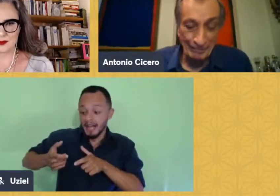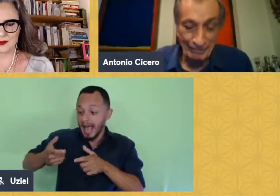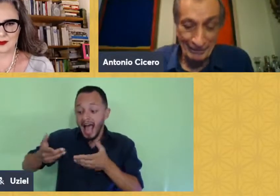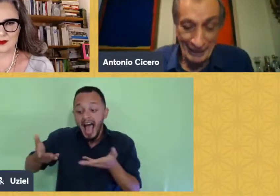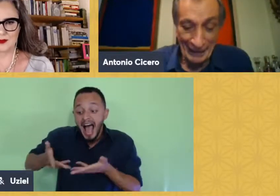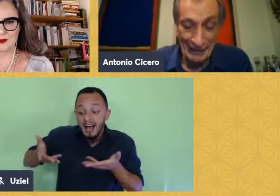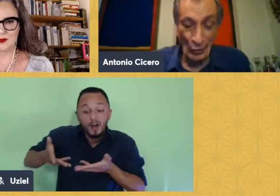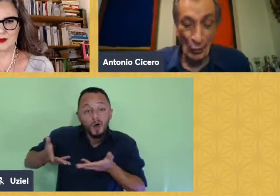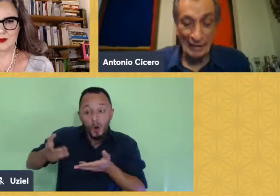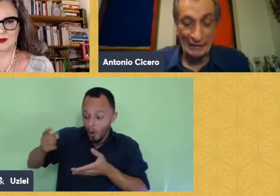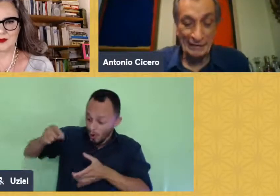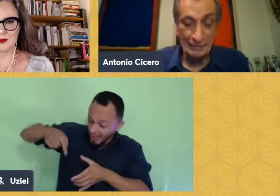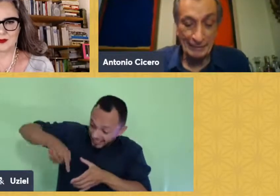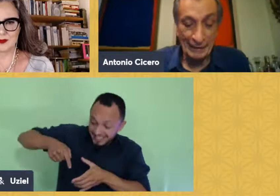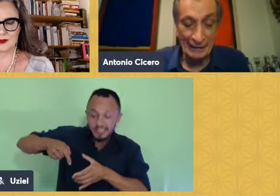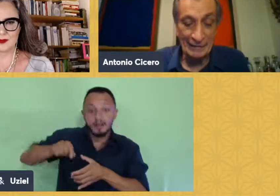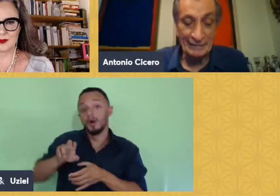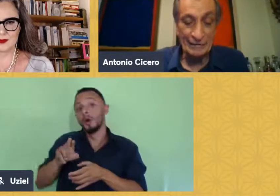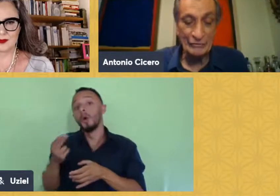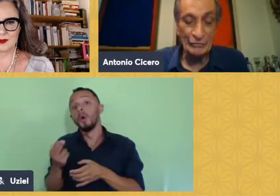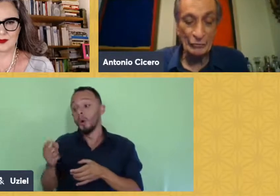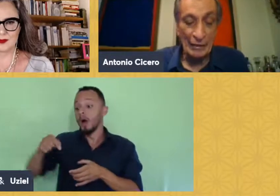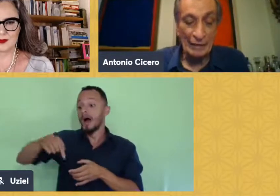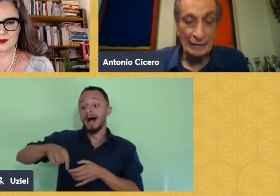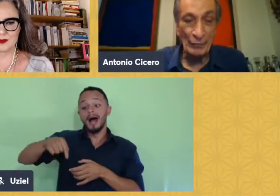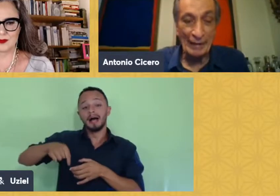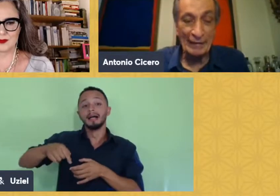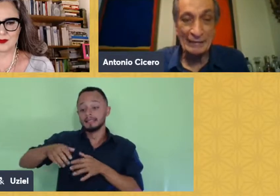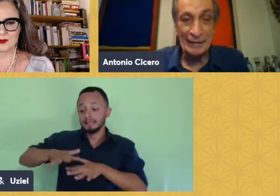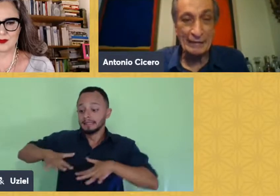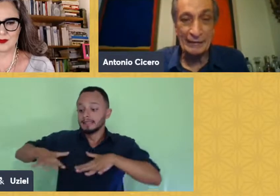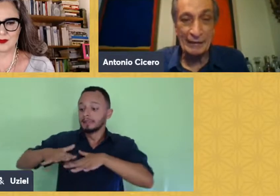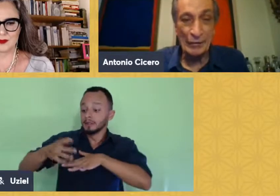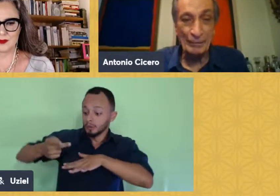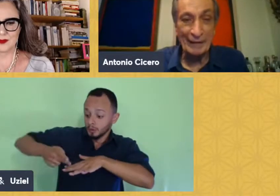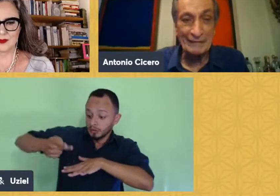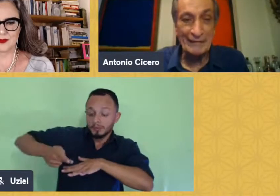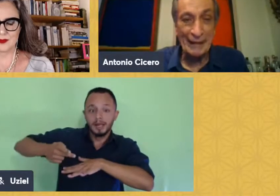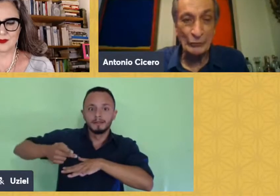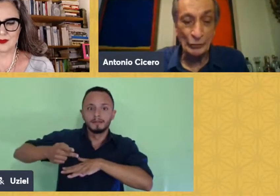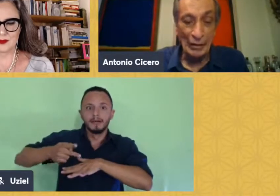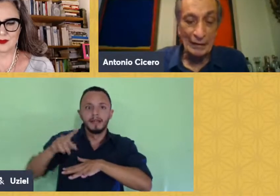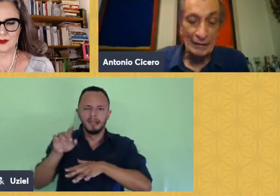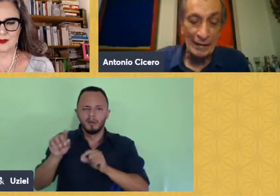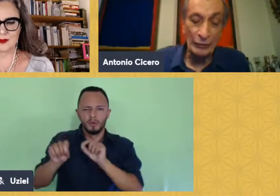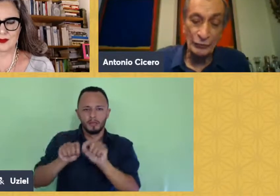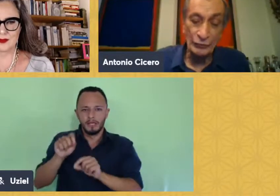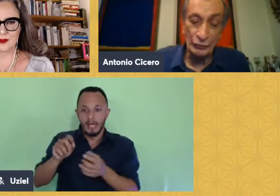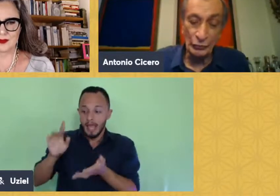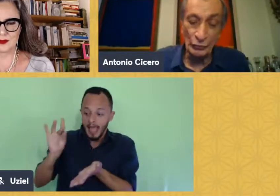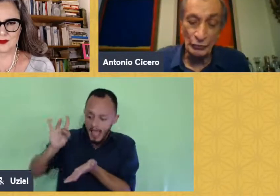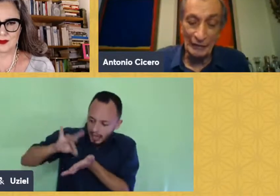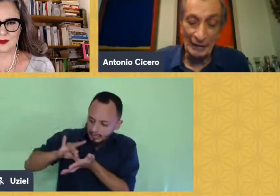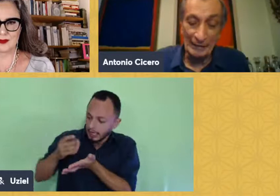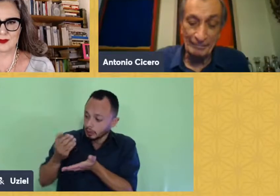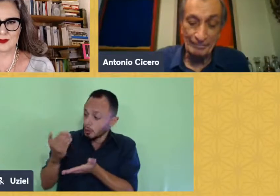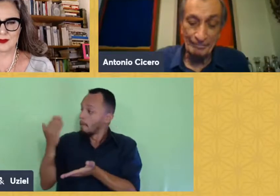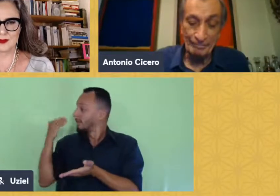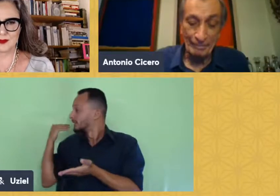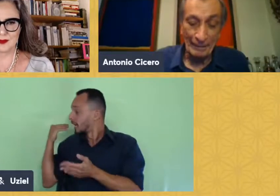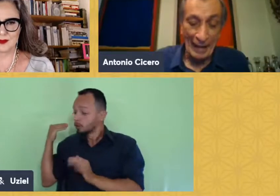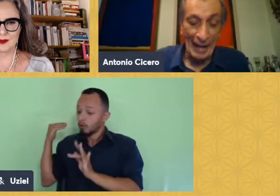aqui, e nesse sentido tem uma realidade que nem o passado nem o futuro